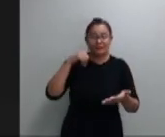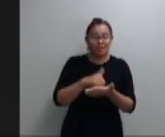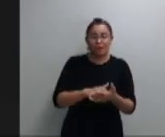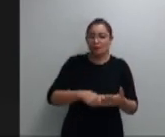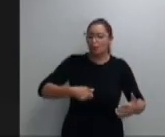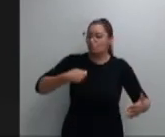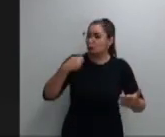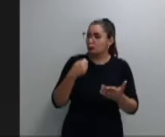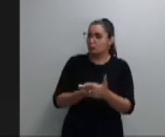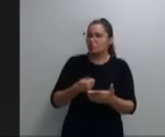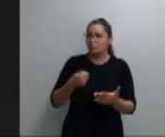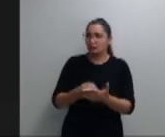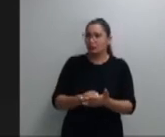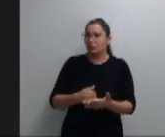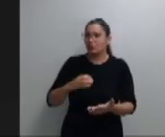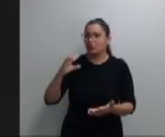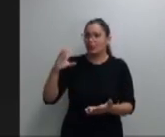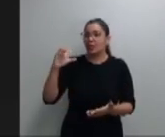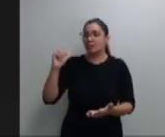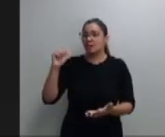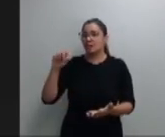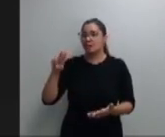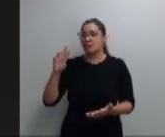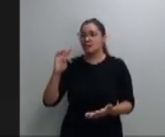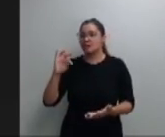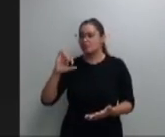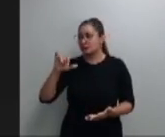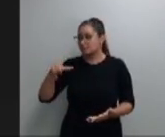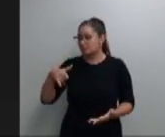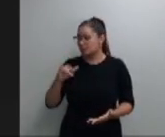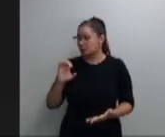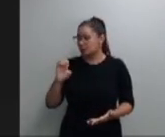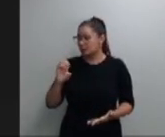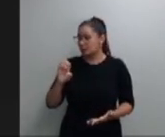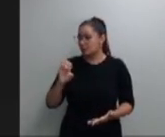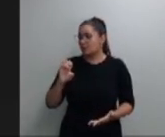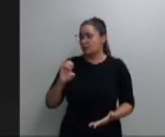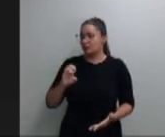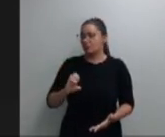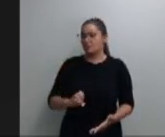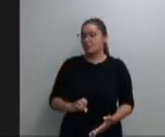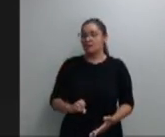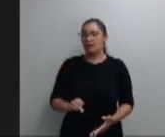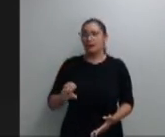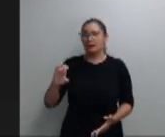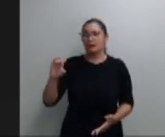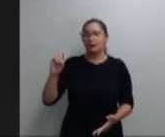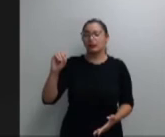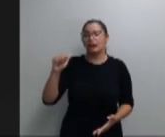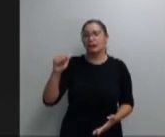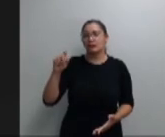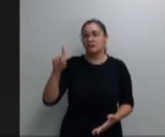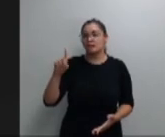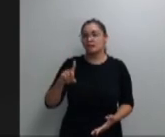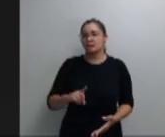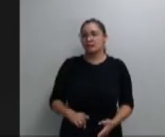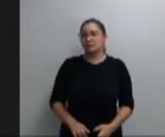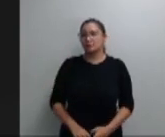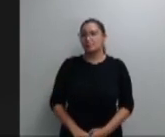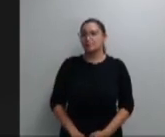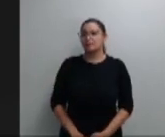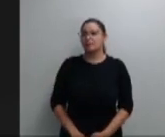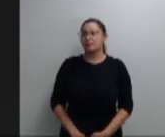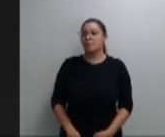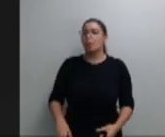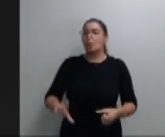em razão de apresentação extemporânea de ato de concentração em desobediência aos termos do parágrafo 4